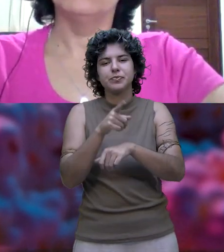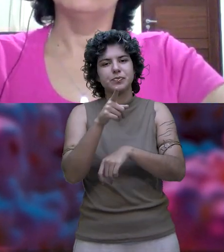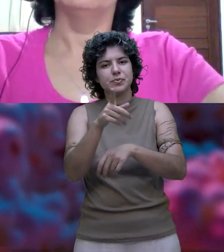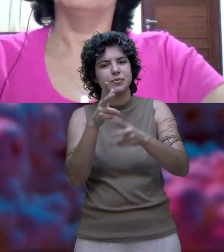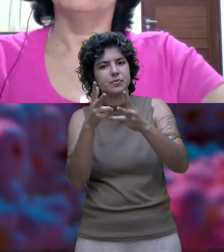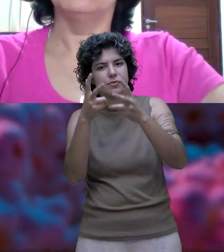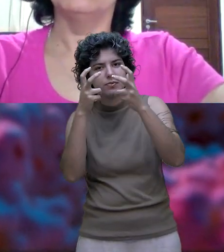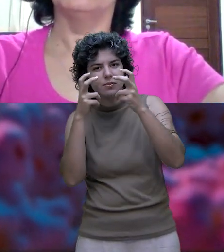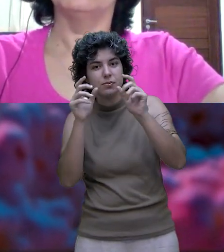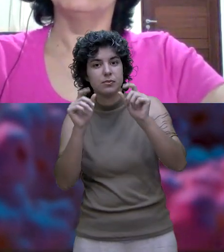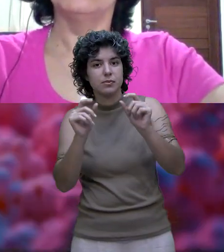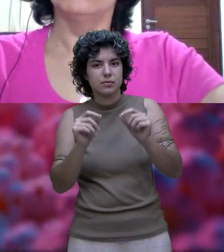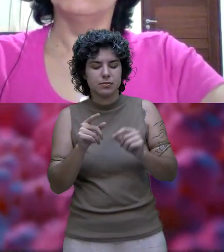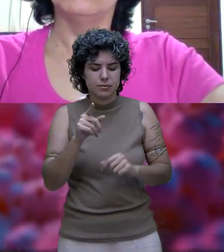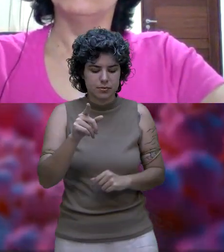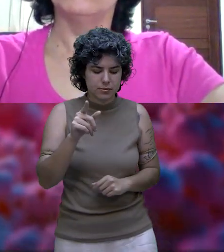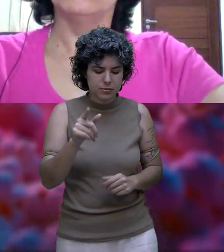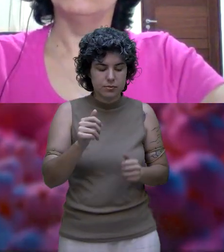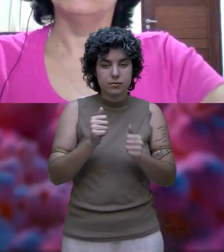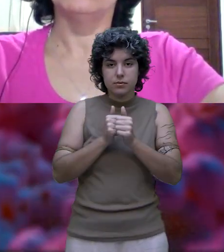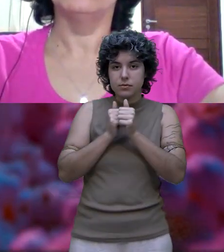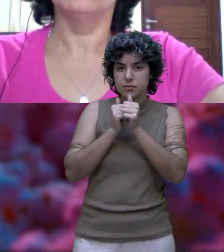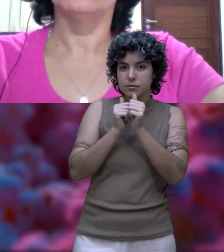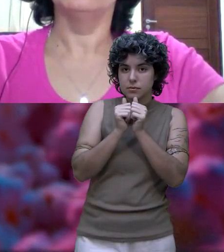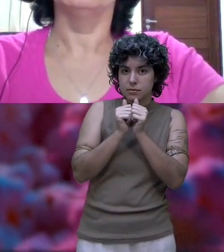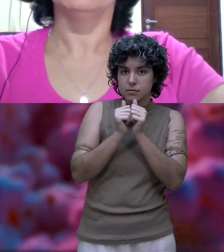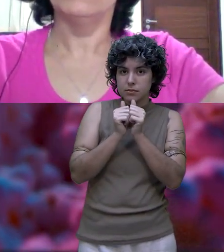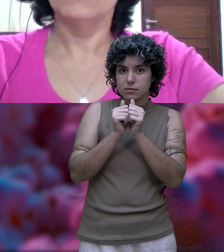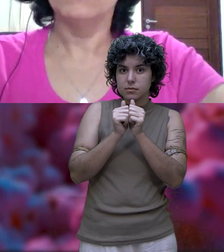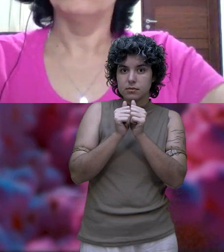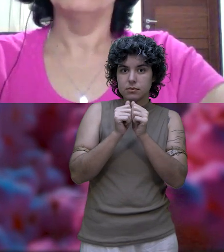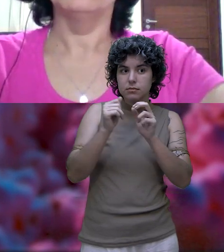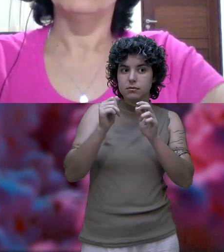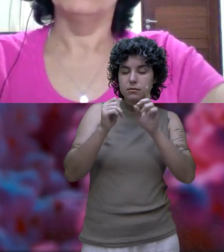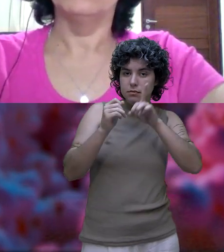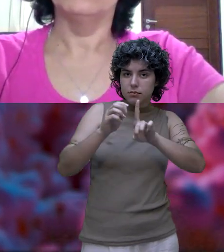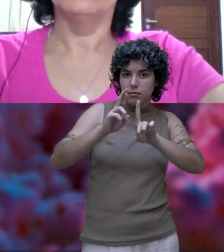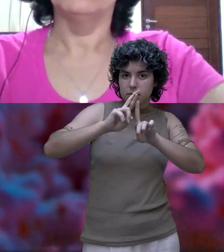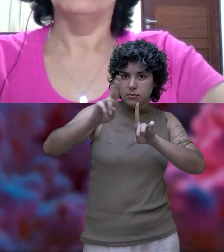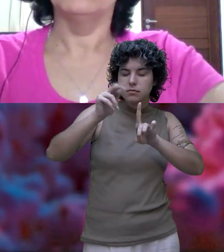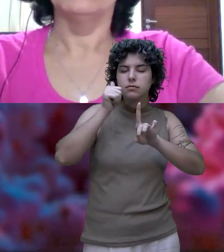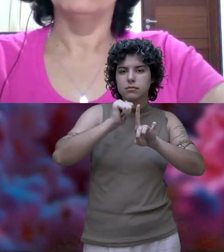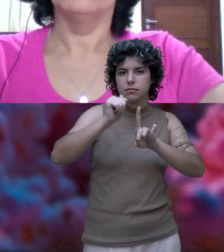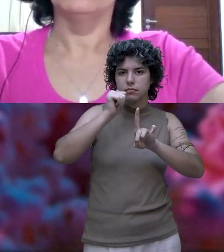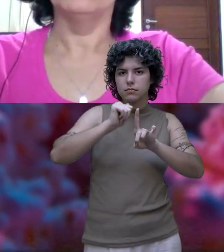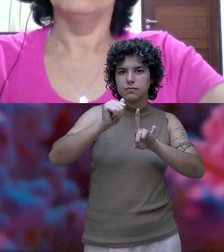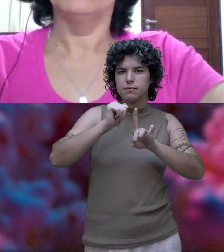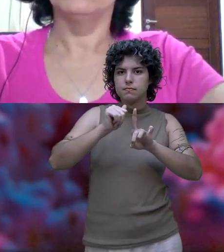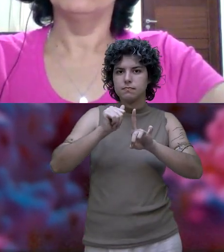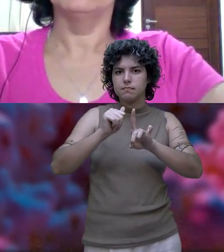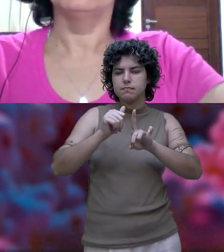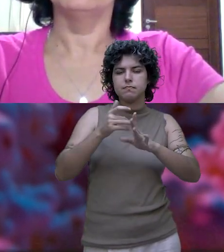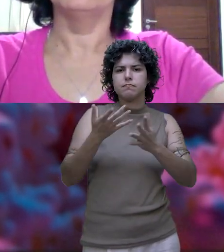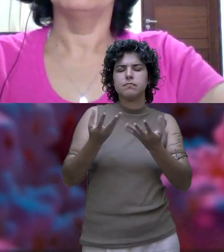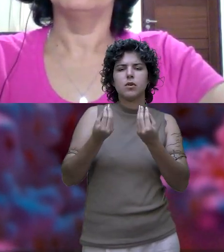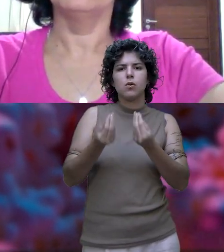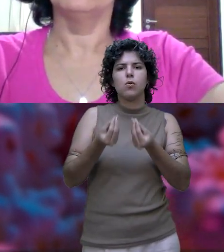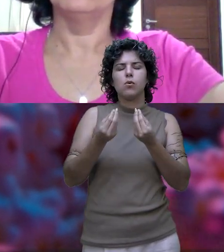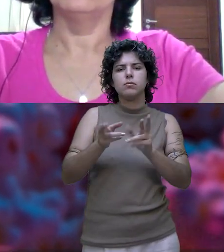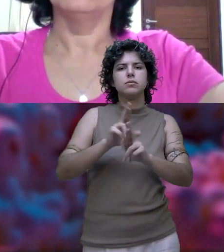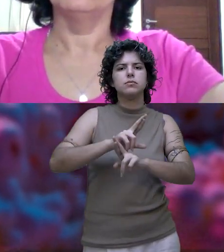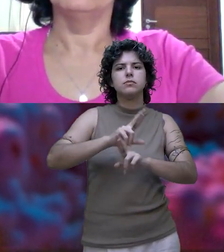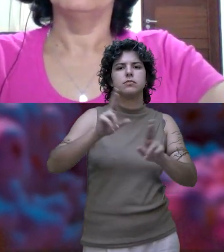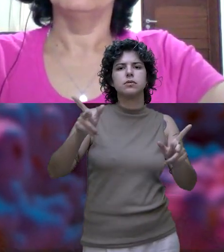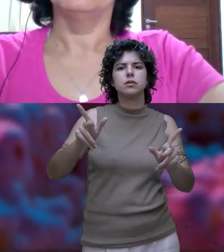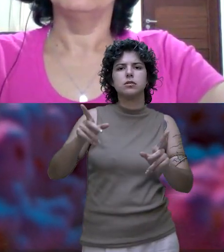num set como mulher diretora. Como é que é para você essa diferença?